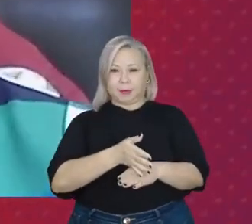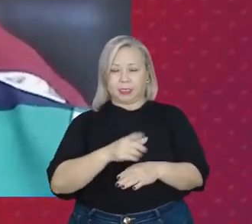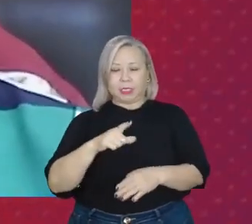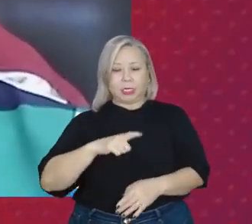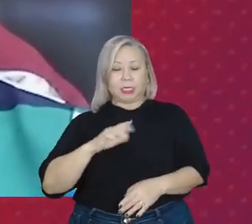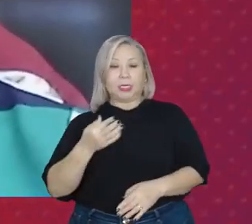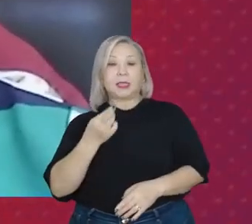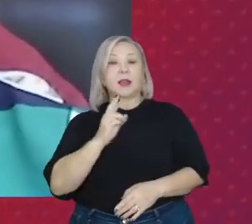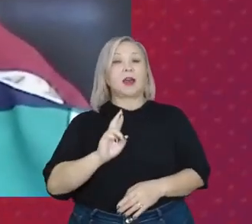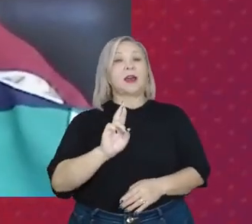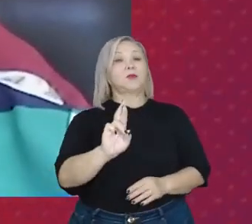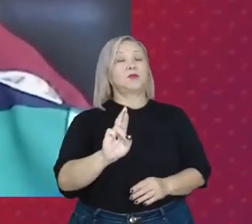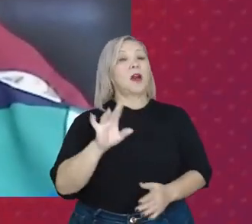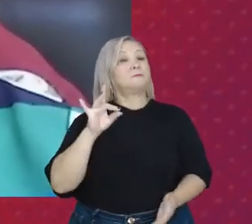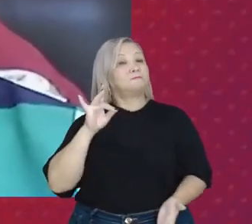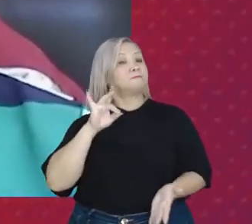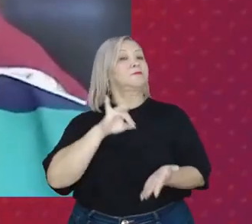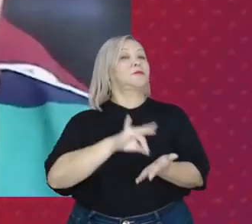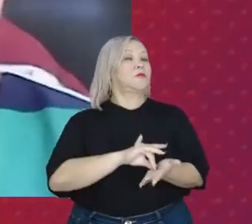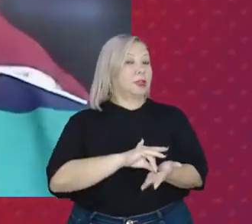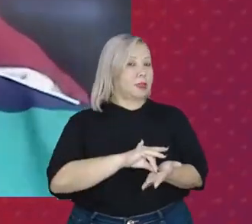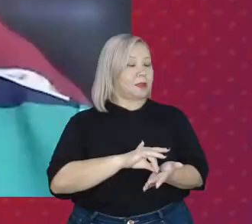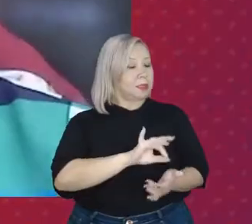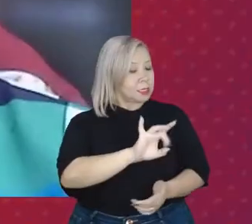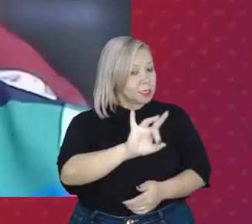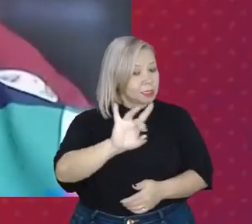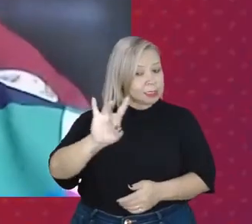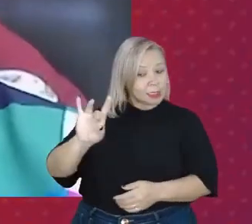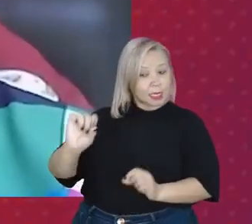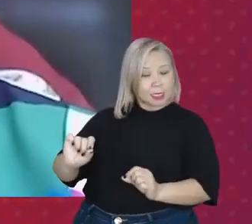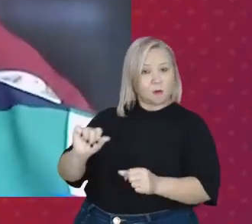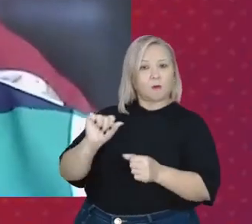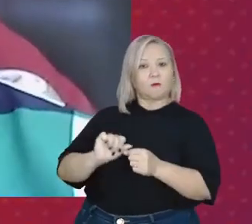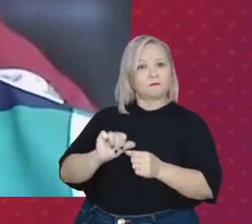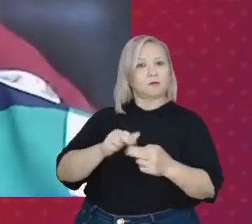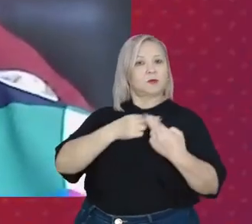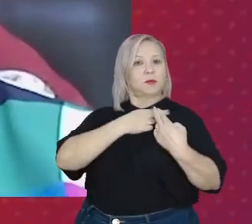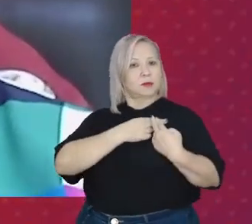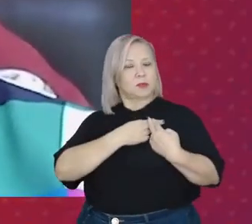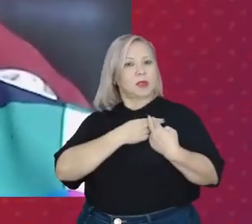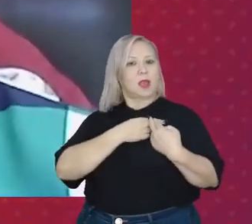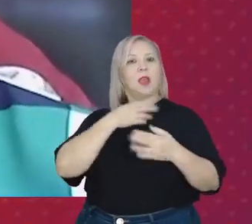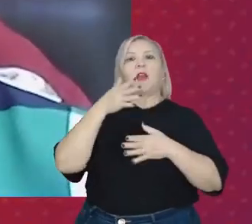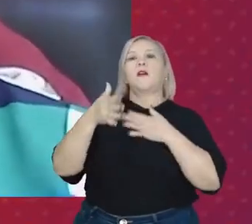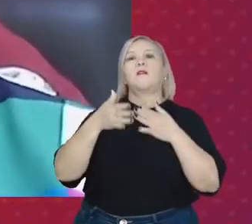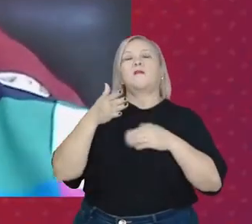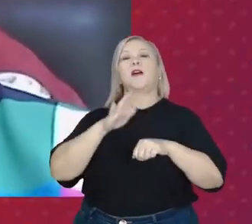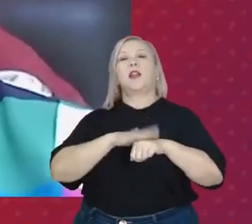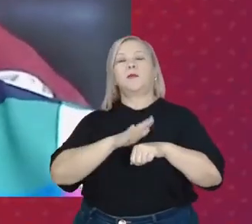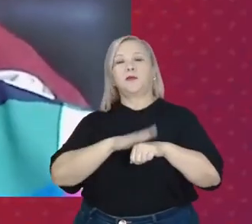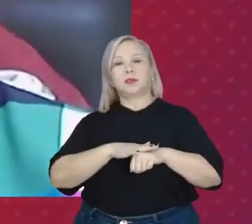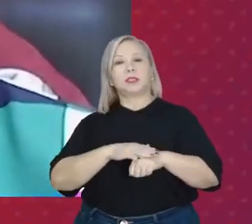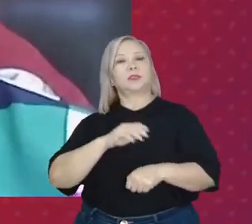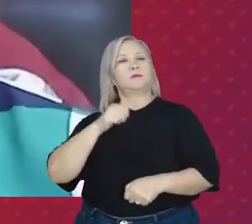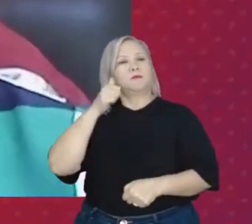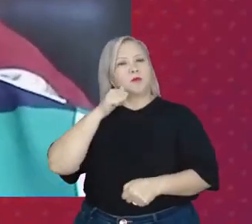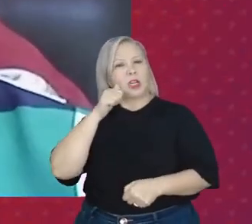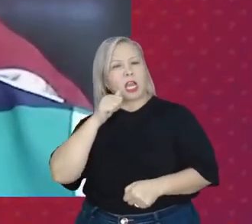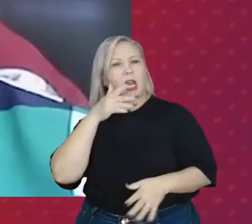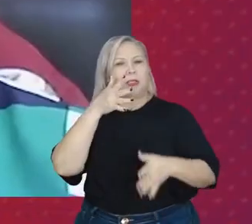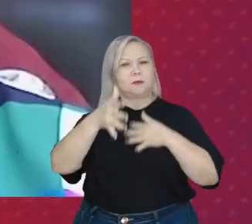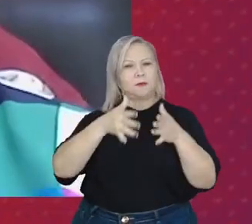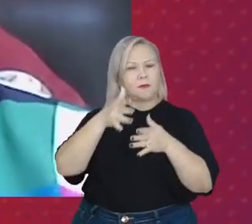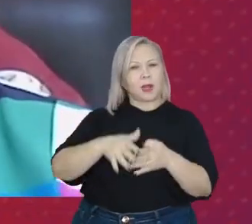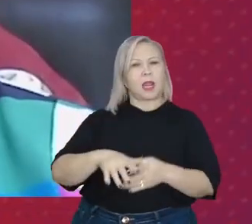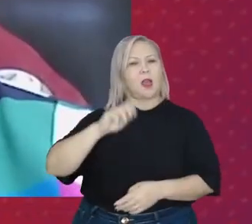terá resultados efetivos se cada um falar por si. As mulheres falarem por elas, os negros falarem por eles,